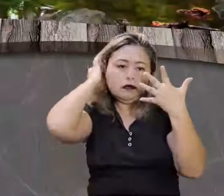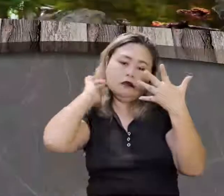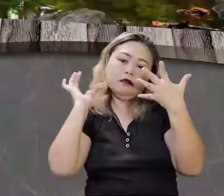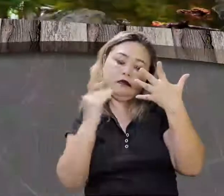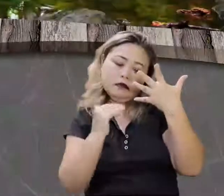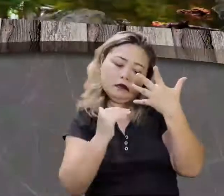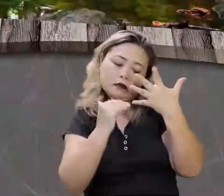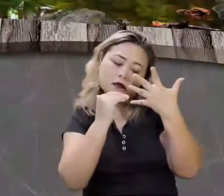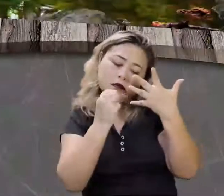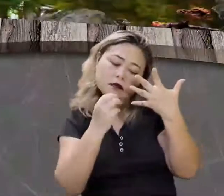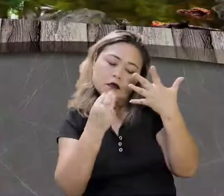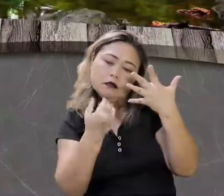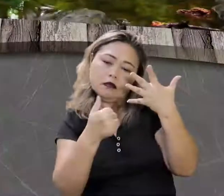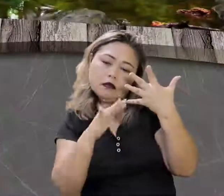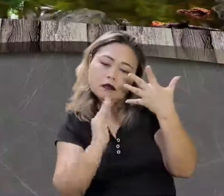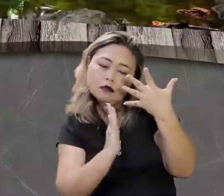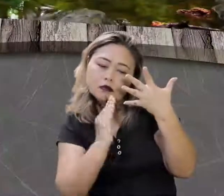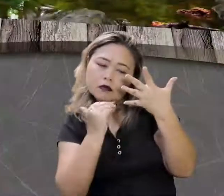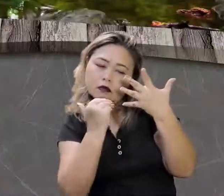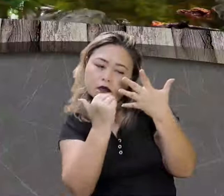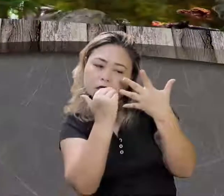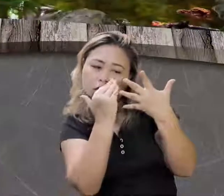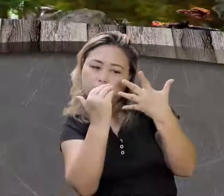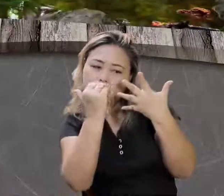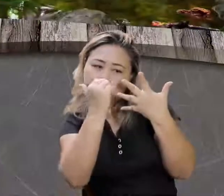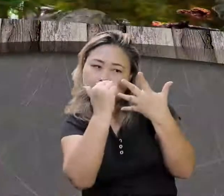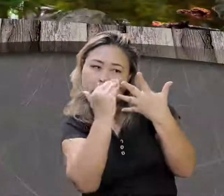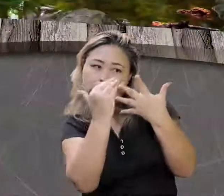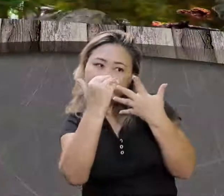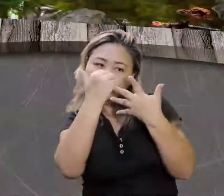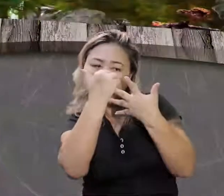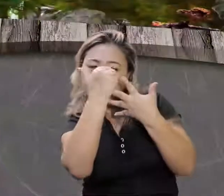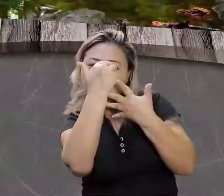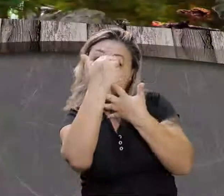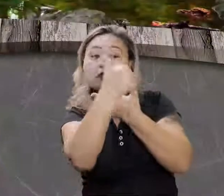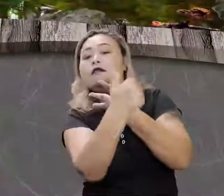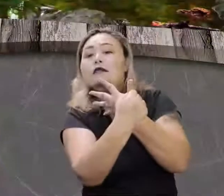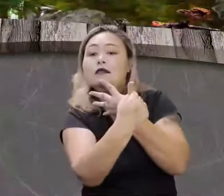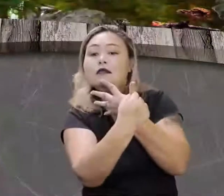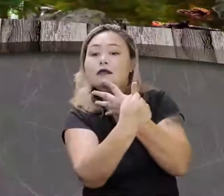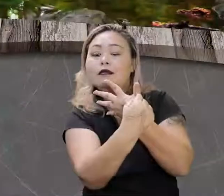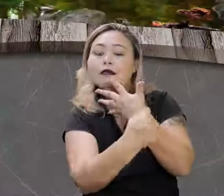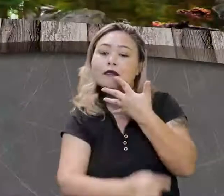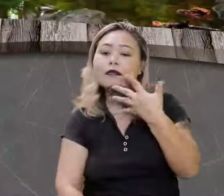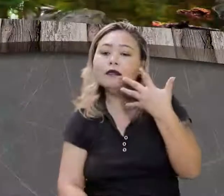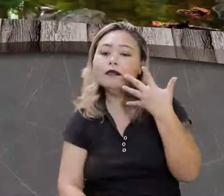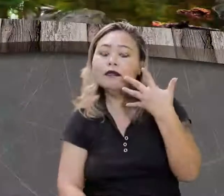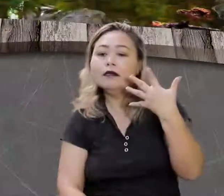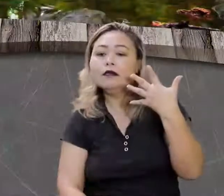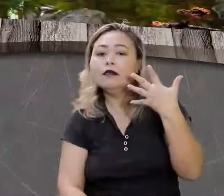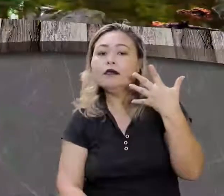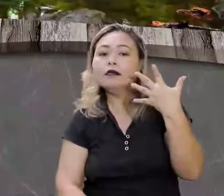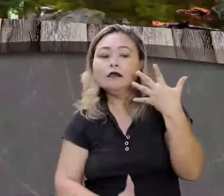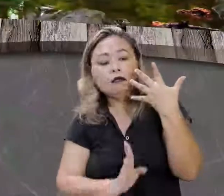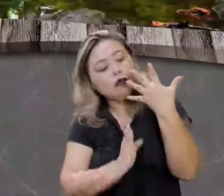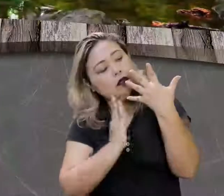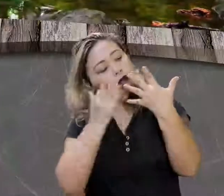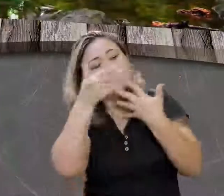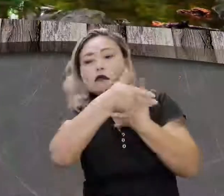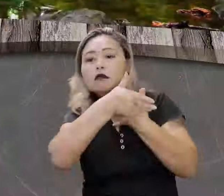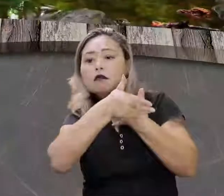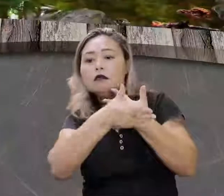onde vai sair a matéria e por onde ela vai percorrer, a matéria e a energia, até chegar lá no final da cadeia